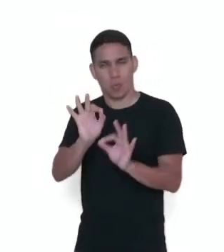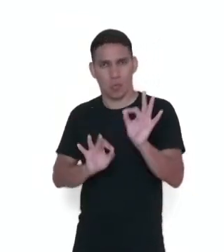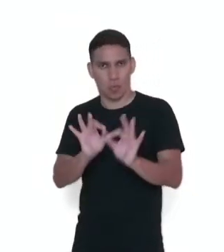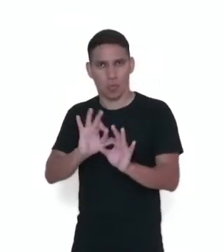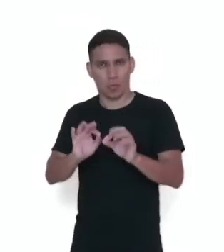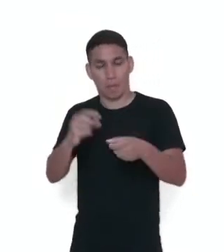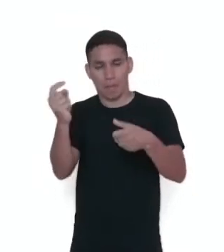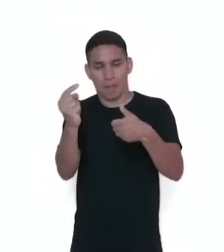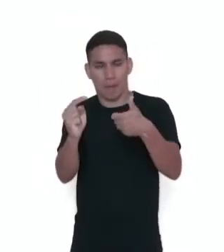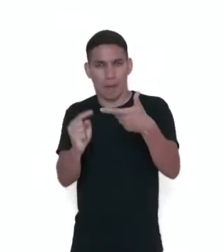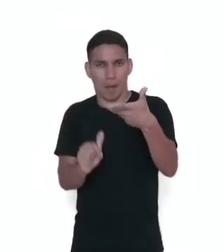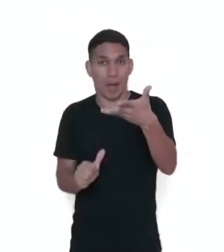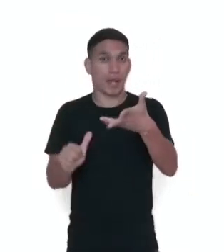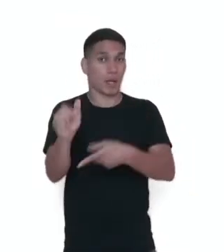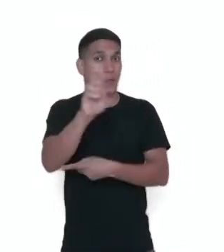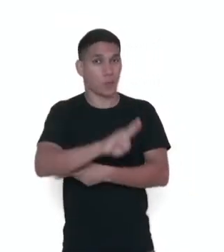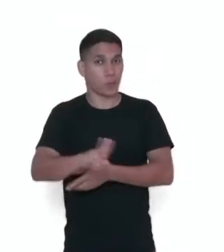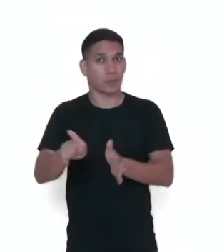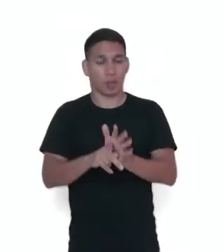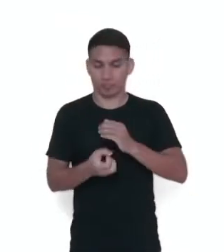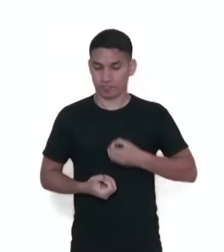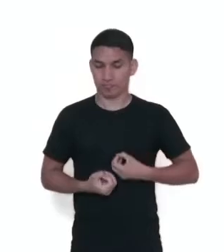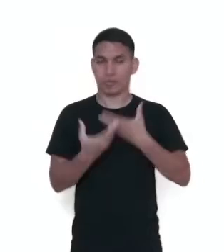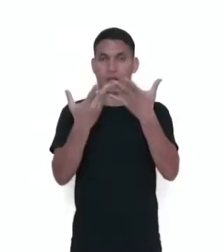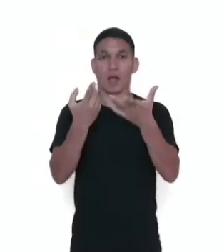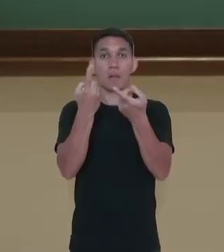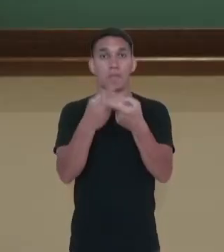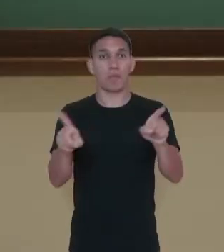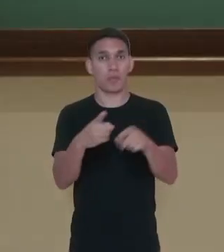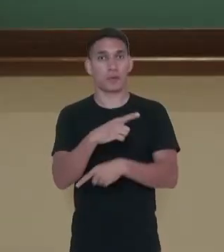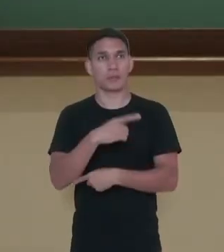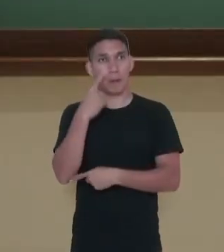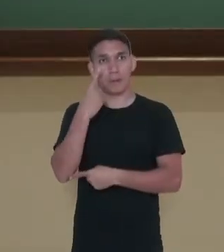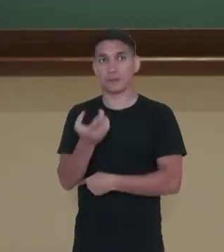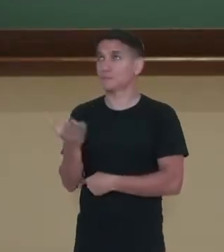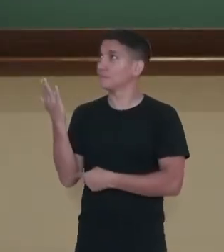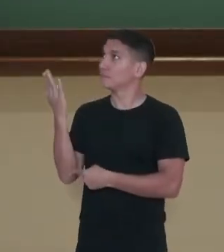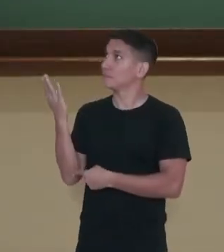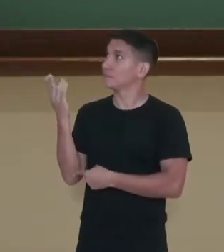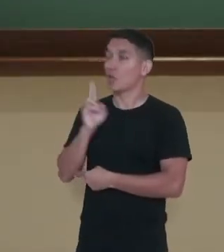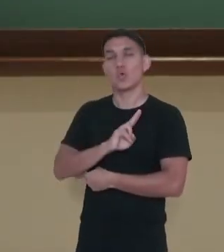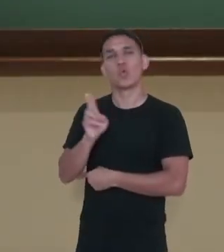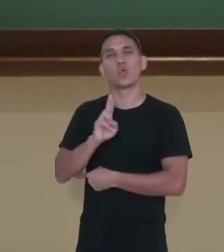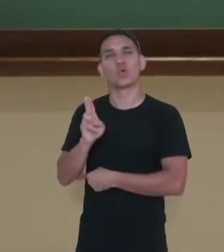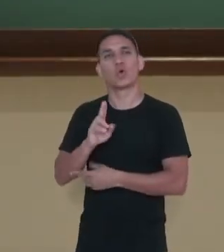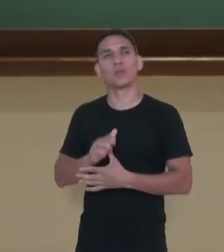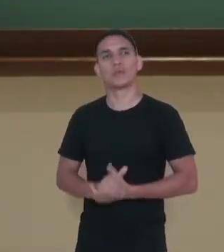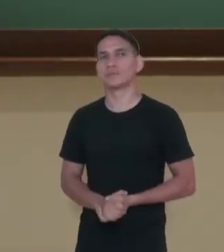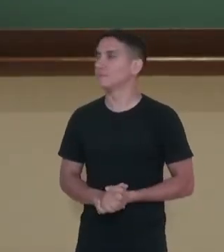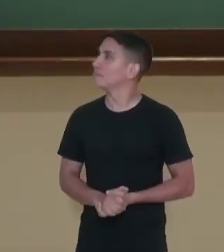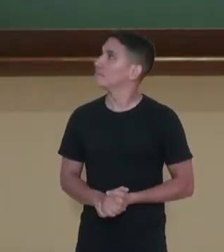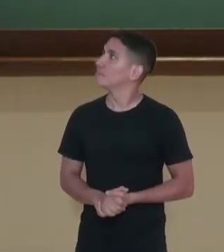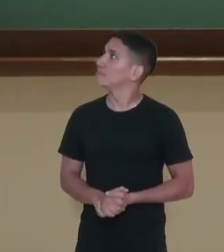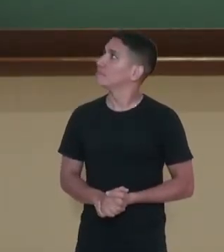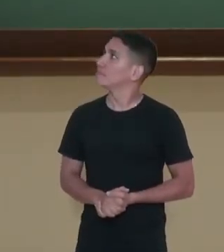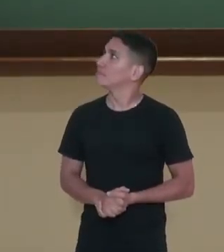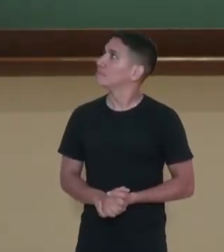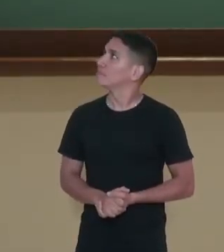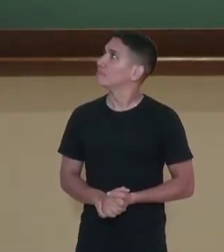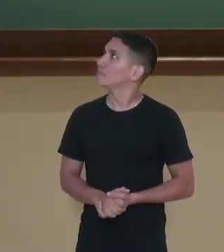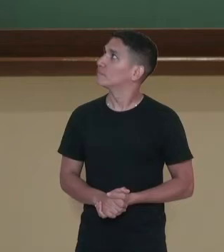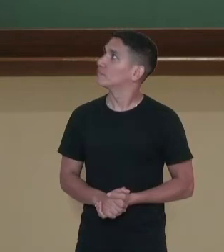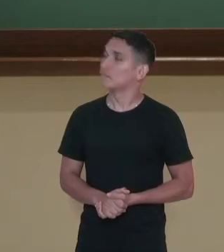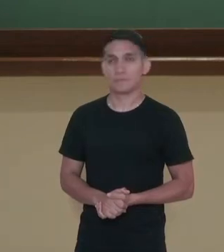citou os elementos que usaria para produzir a música. Veja, o nome da apresentação, Water